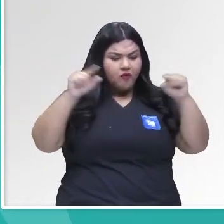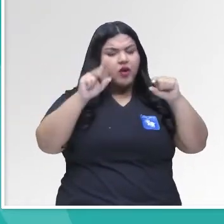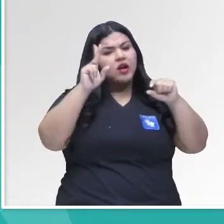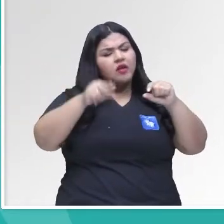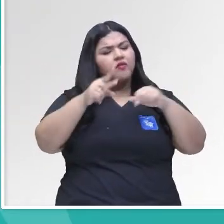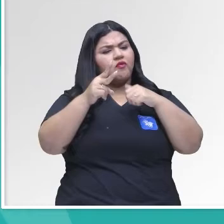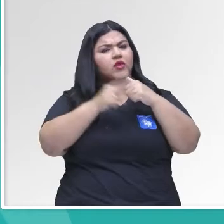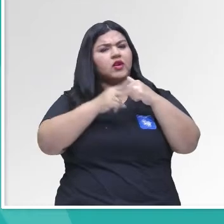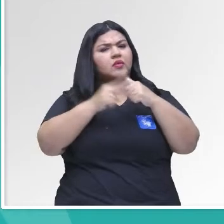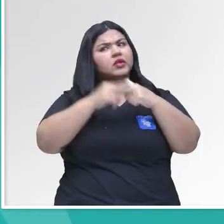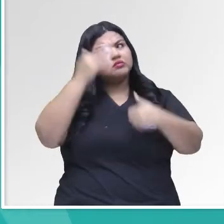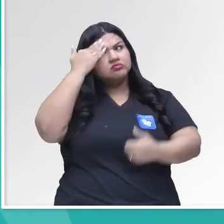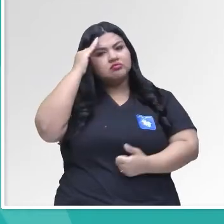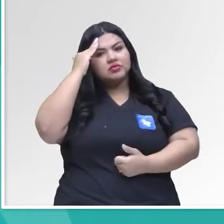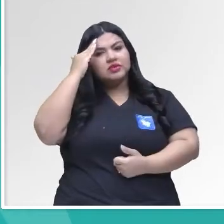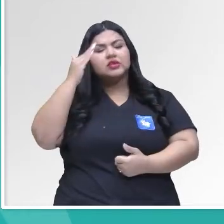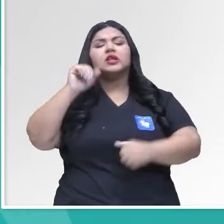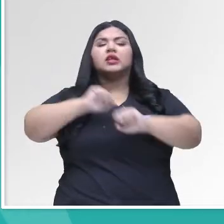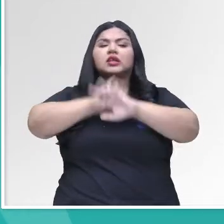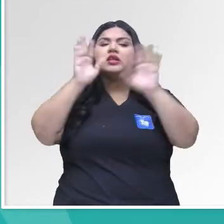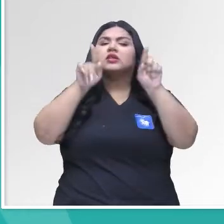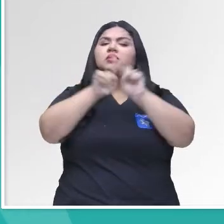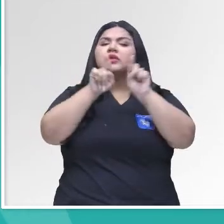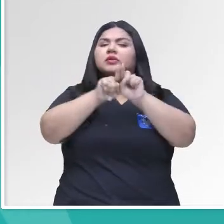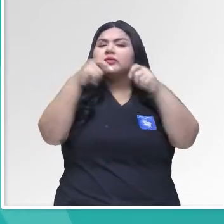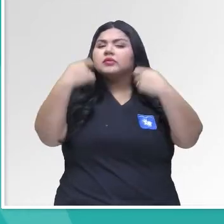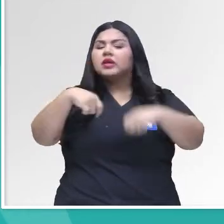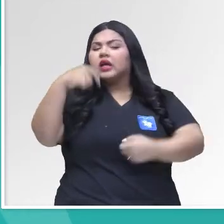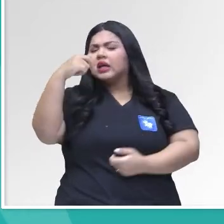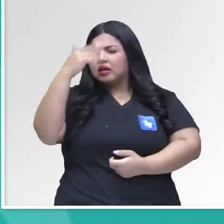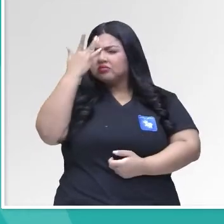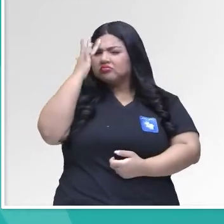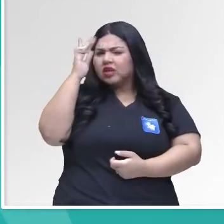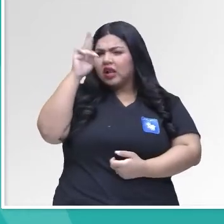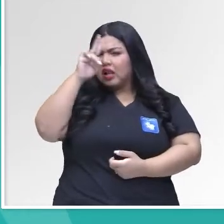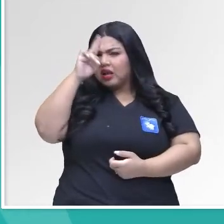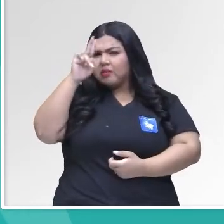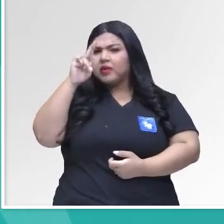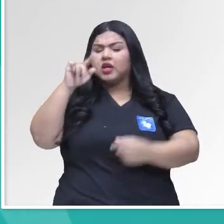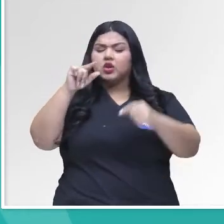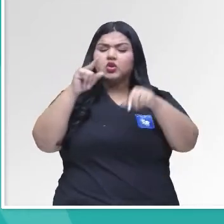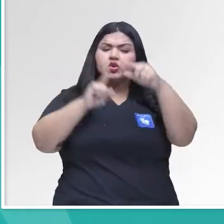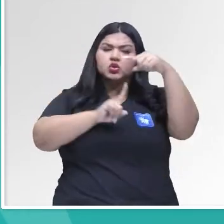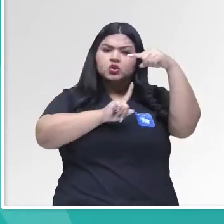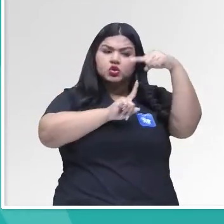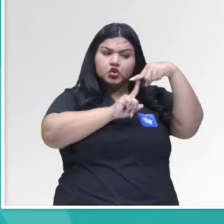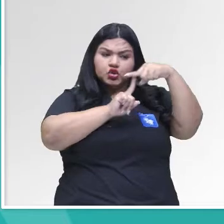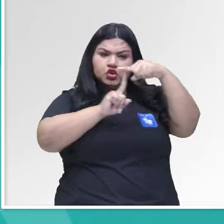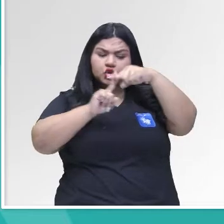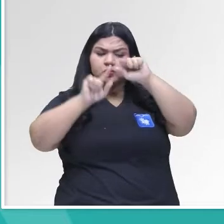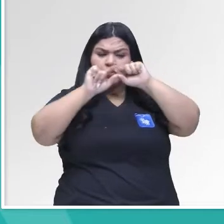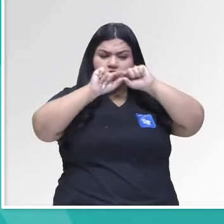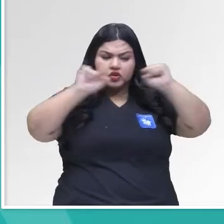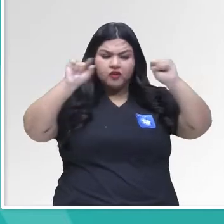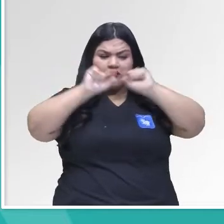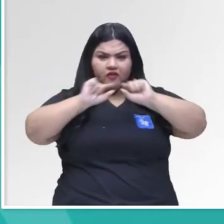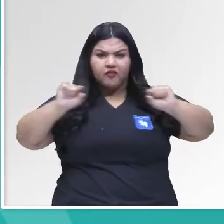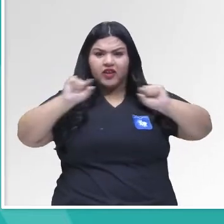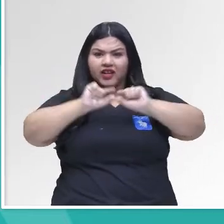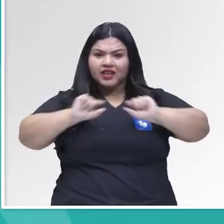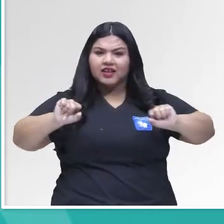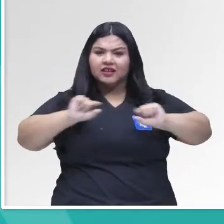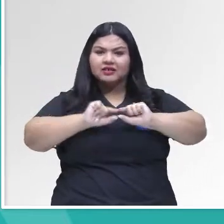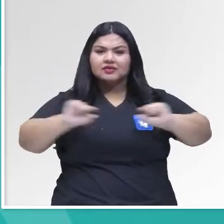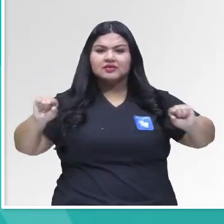entendemos. E claro também que você deve lembrar de orações, tipos de frases, ou melhor, tipo de